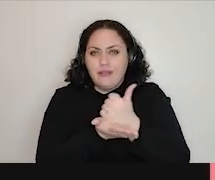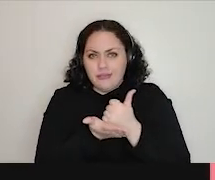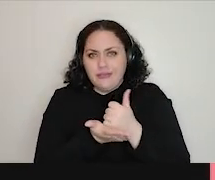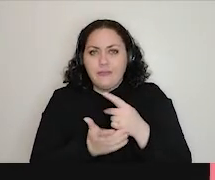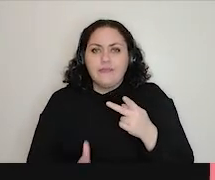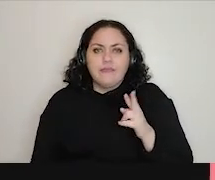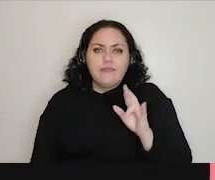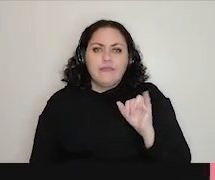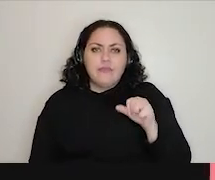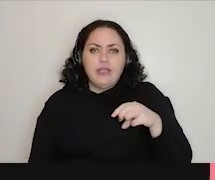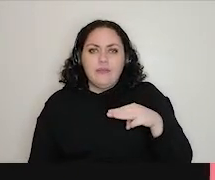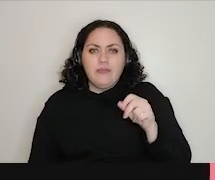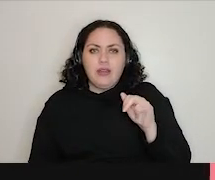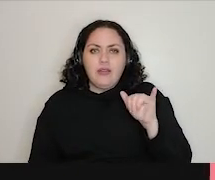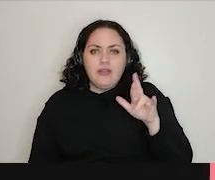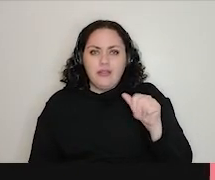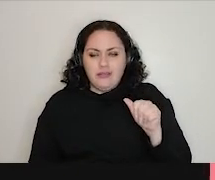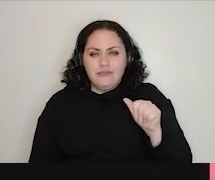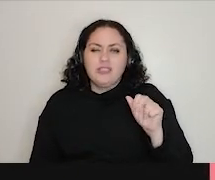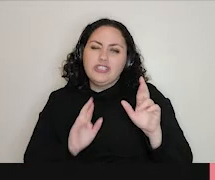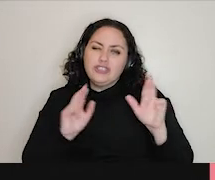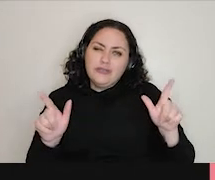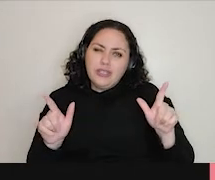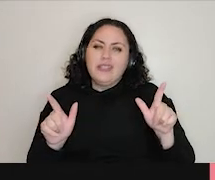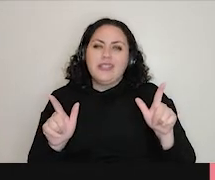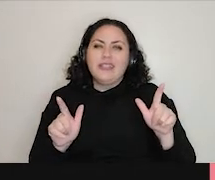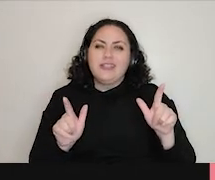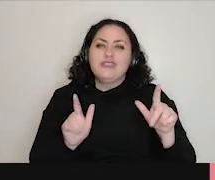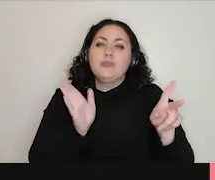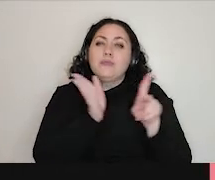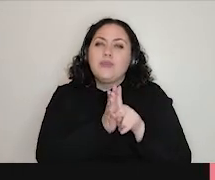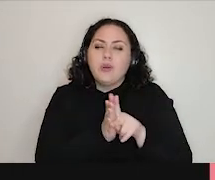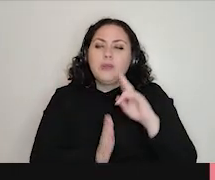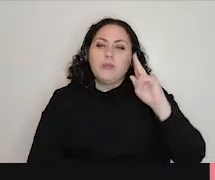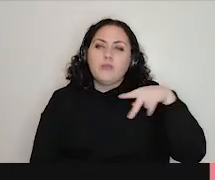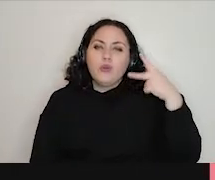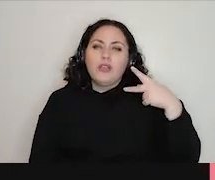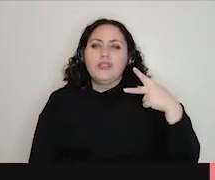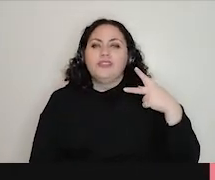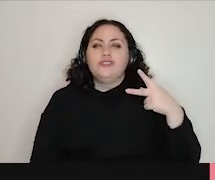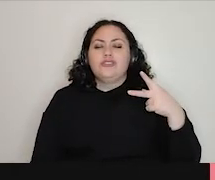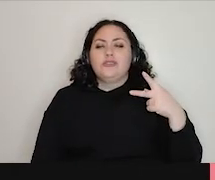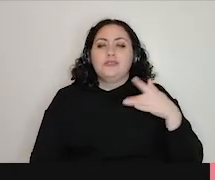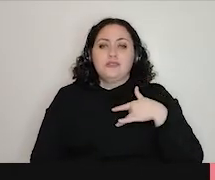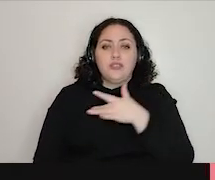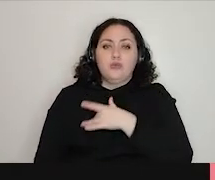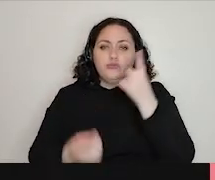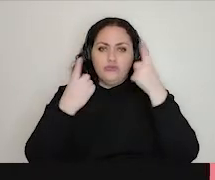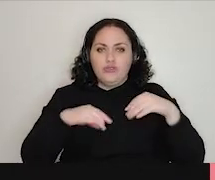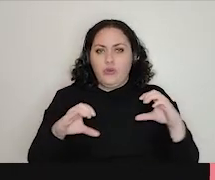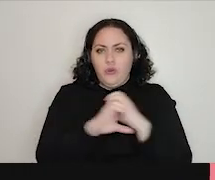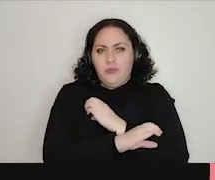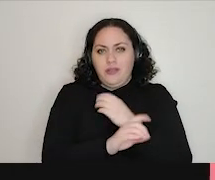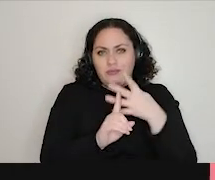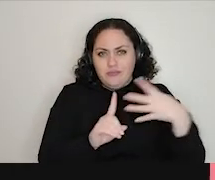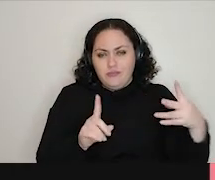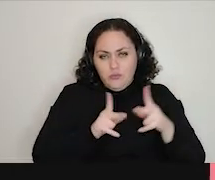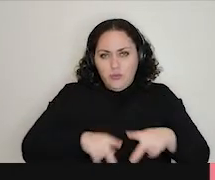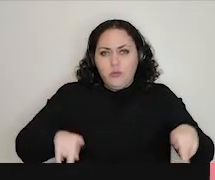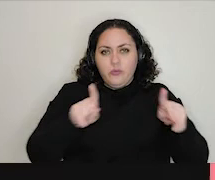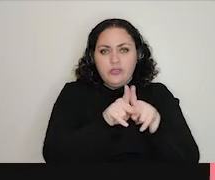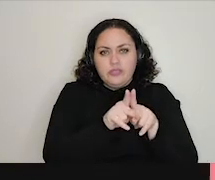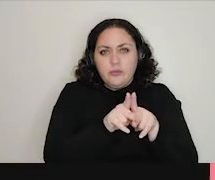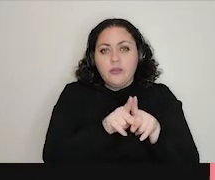do que consta lá na Política Nacional de Saúde Integral da População LGBT, e que ele é voltado para a atenção integral da